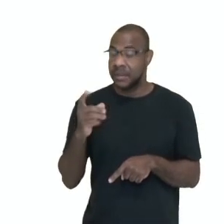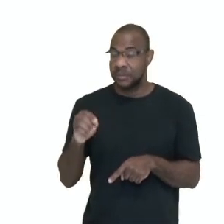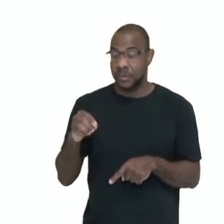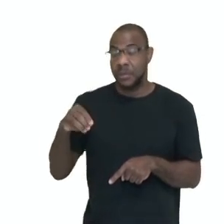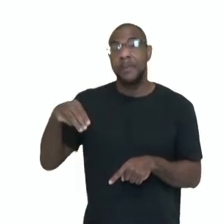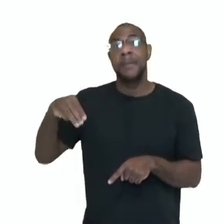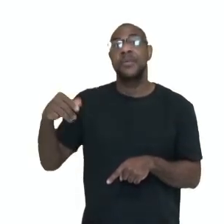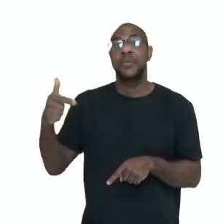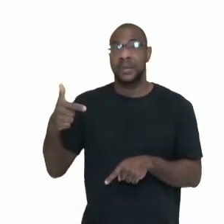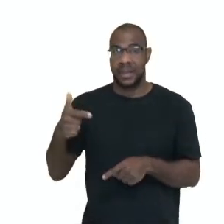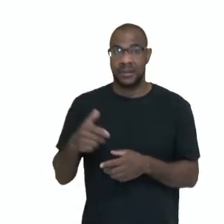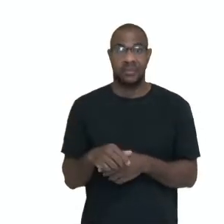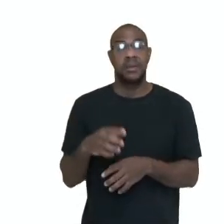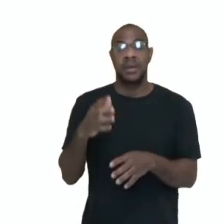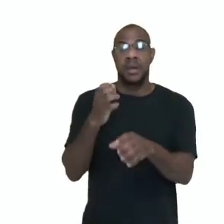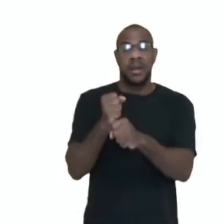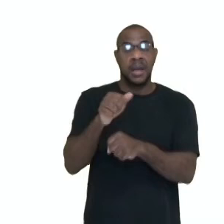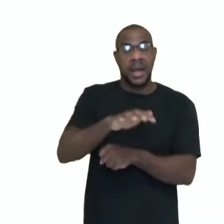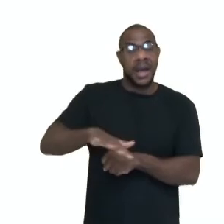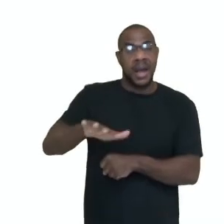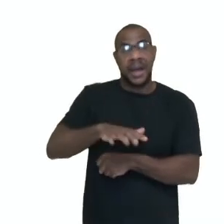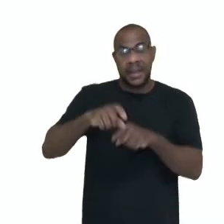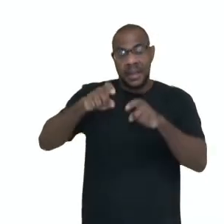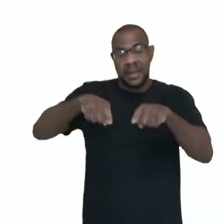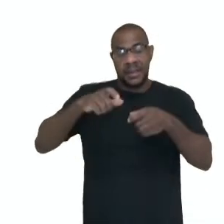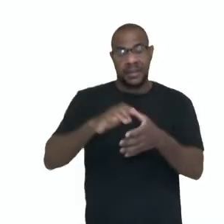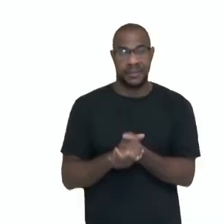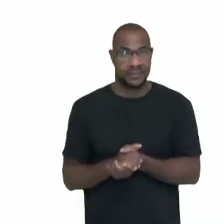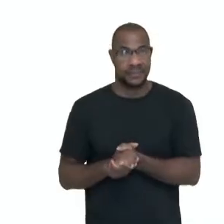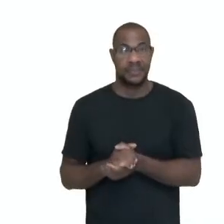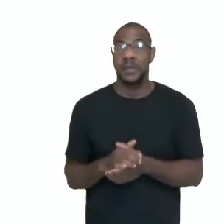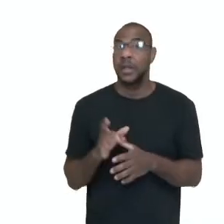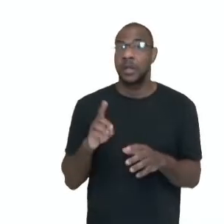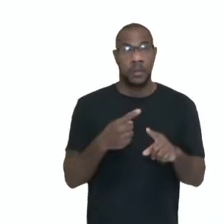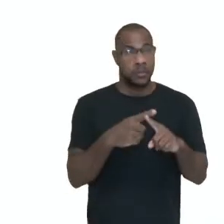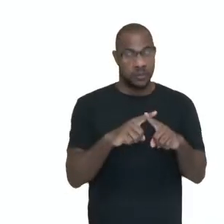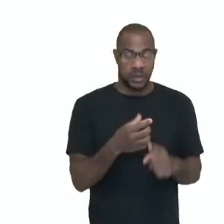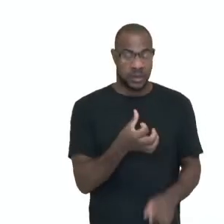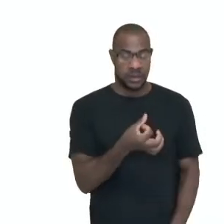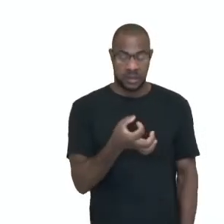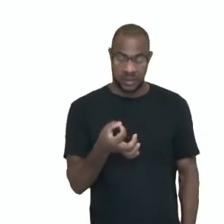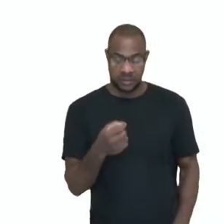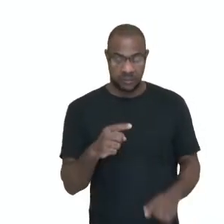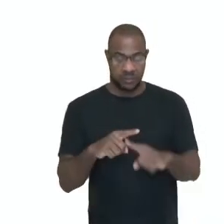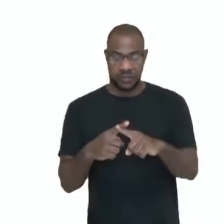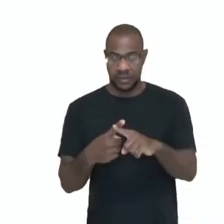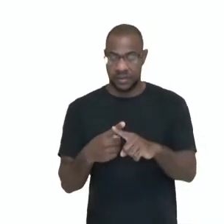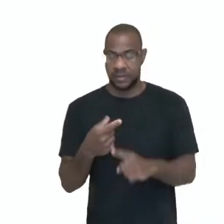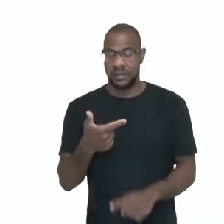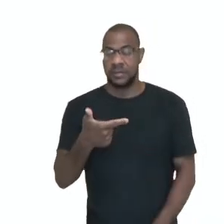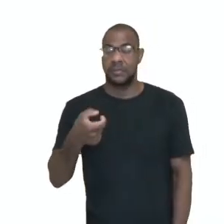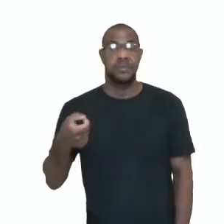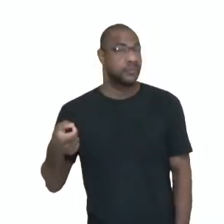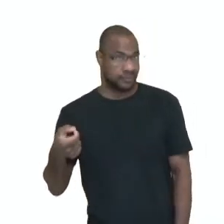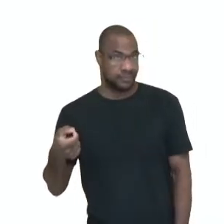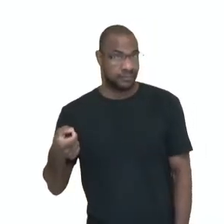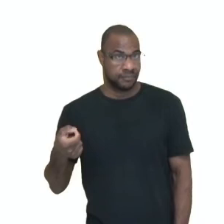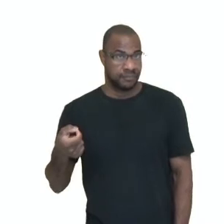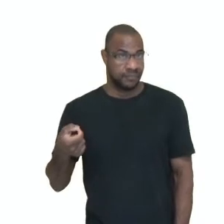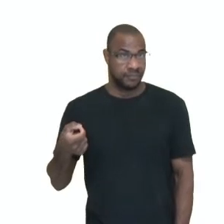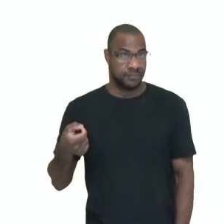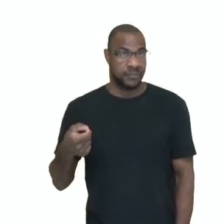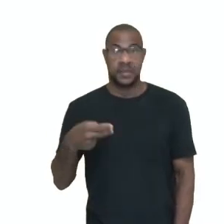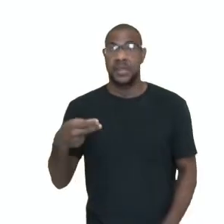sítio? Pessoal, aqui é muito tranquilo, né? É só multiplicar o comprimento e a largura do sítio, 600